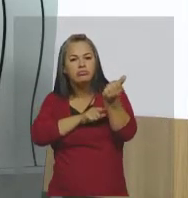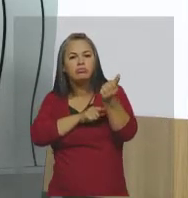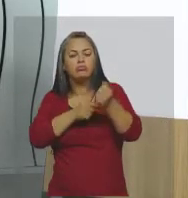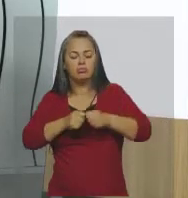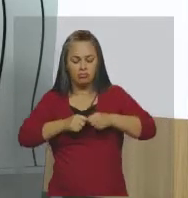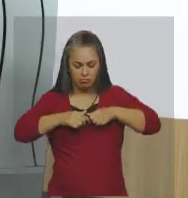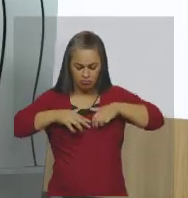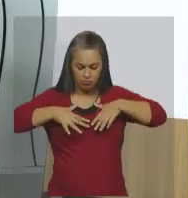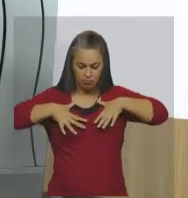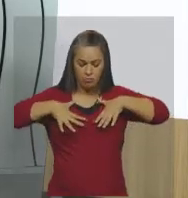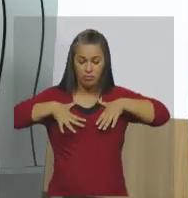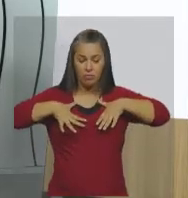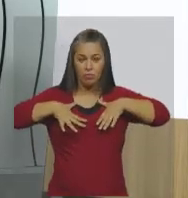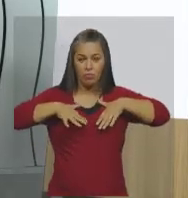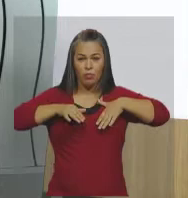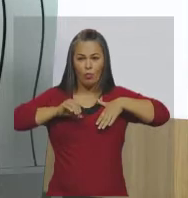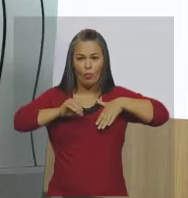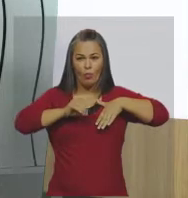E